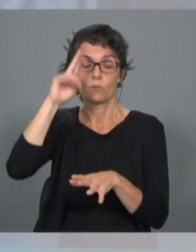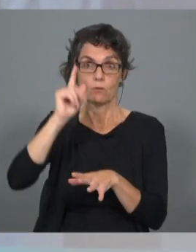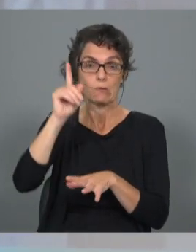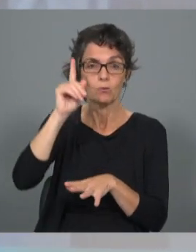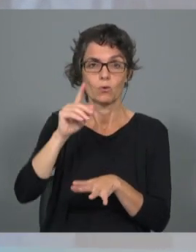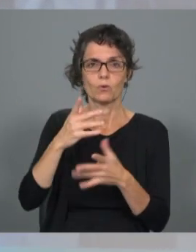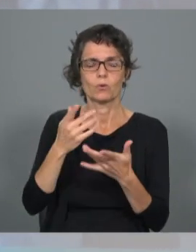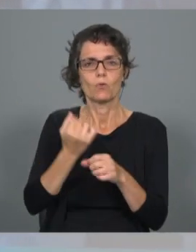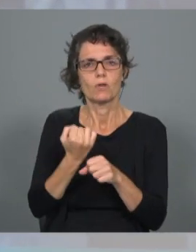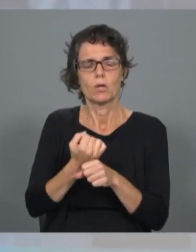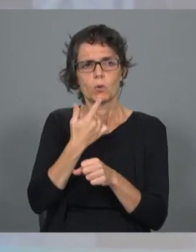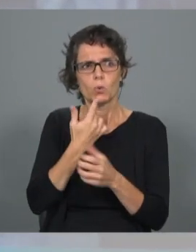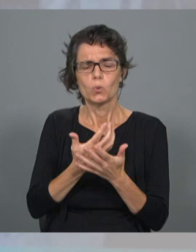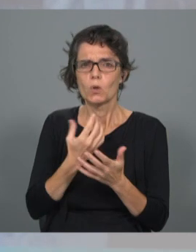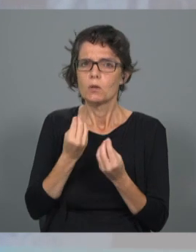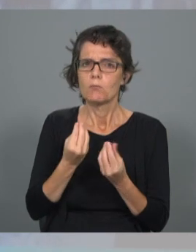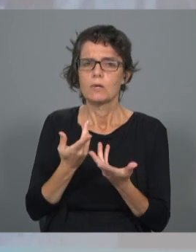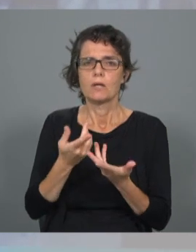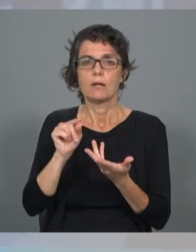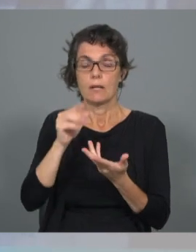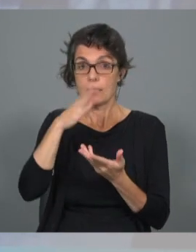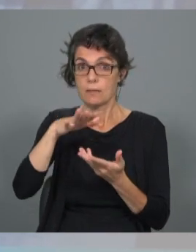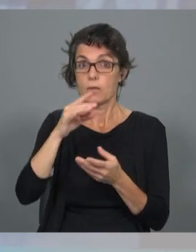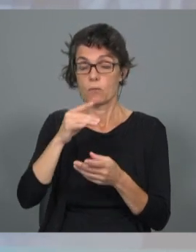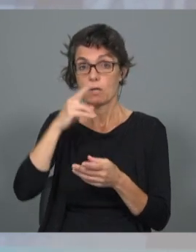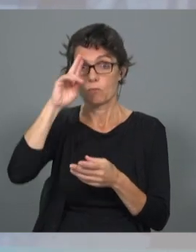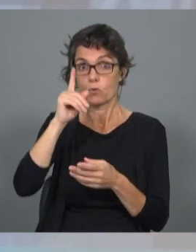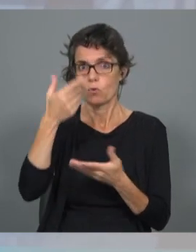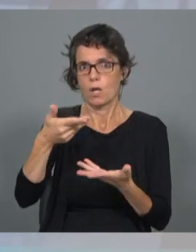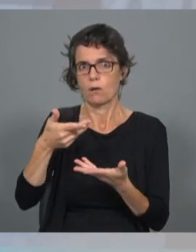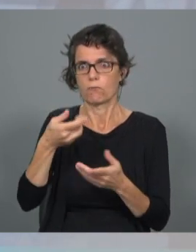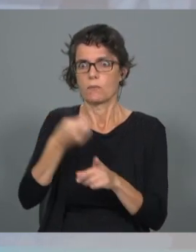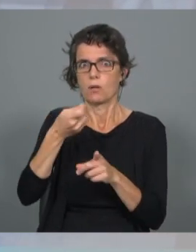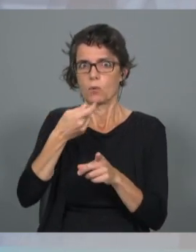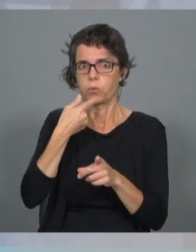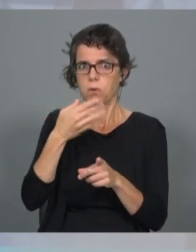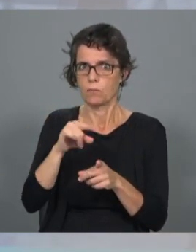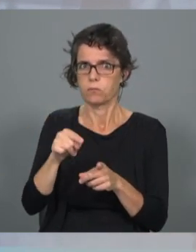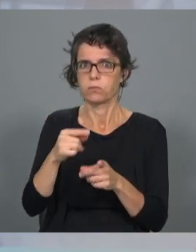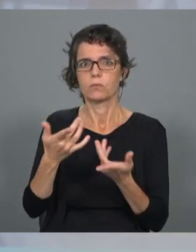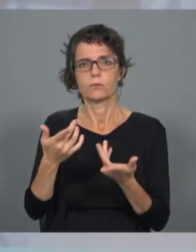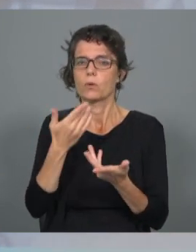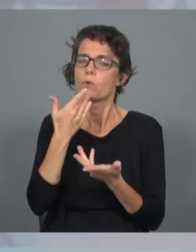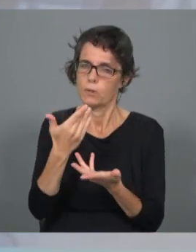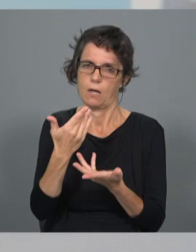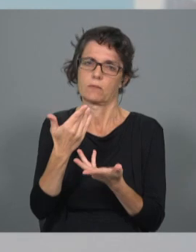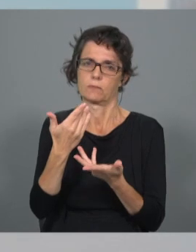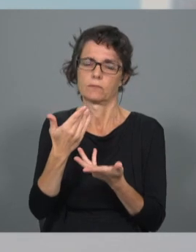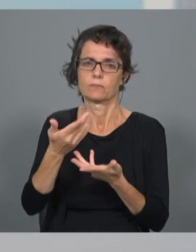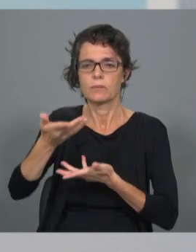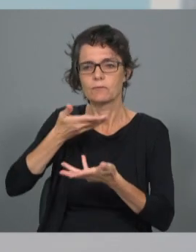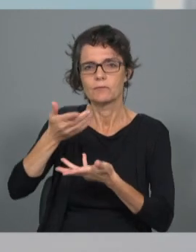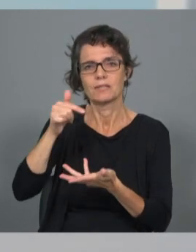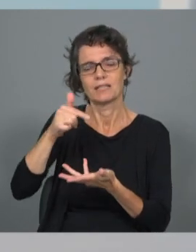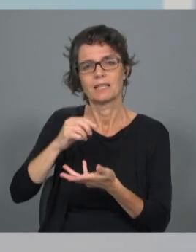que sabemos que neste momento é particularmente desafiante. Obrigado pela sua partilha também aqui neste